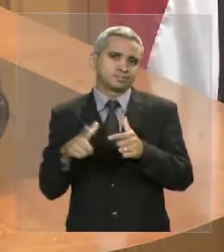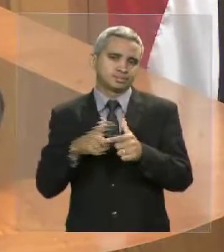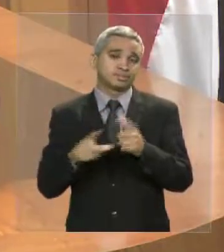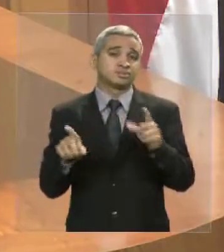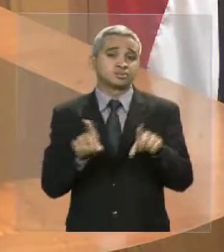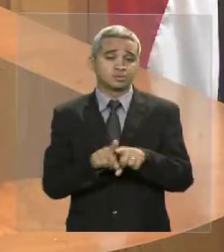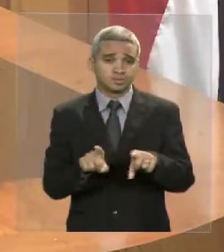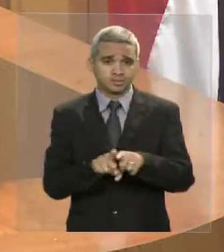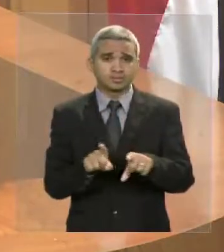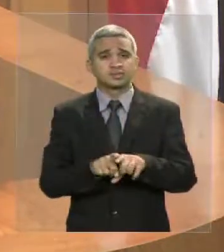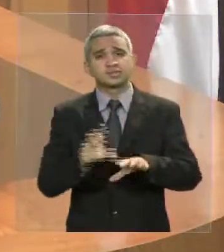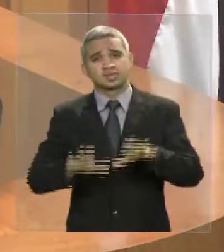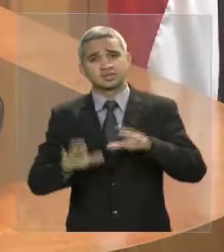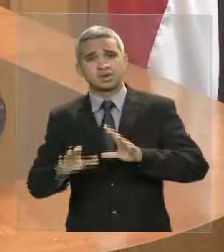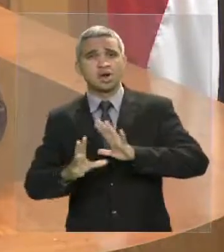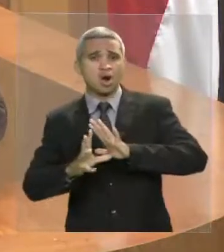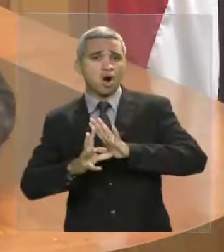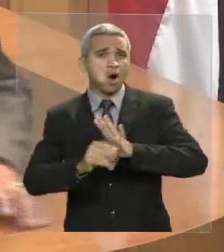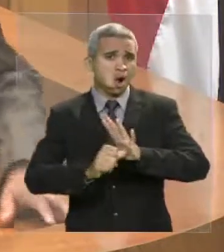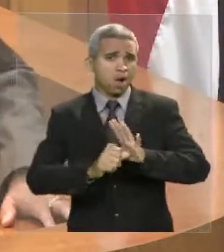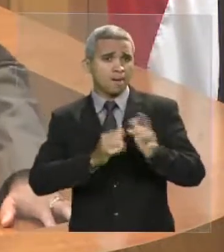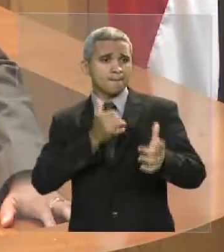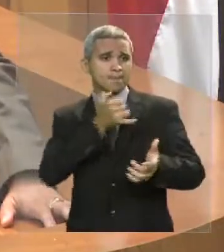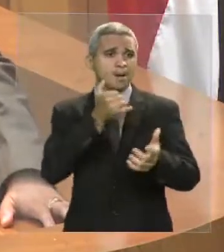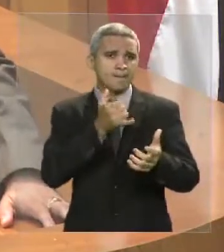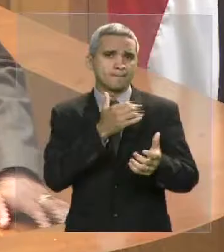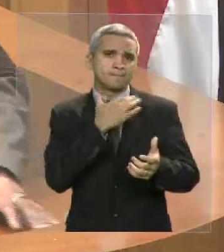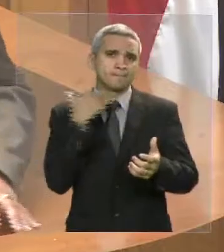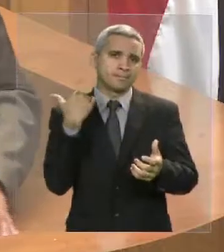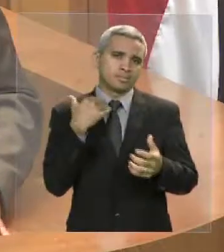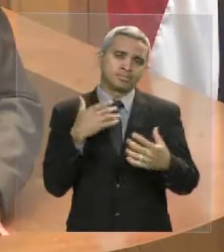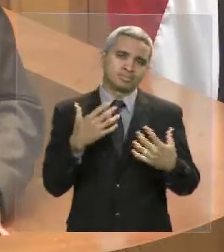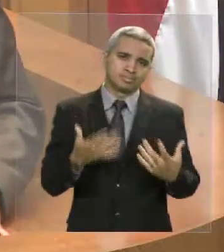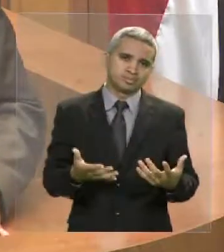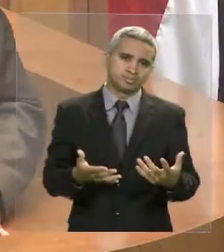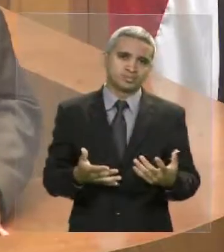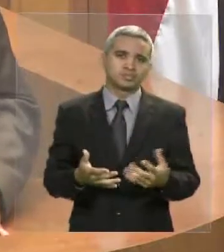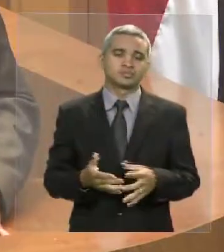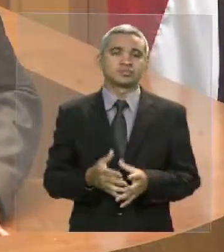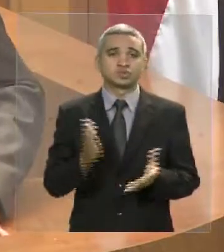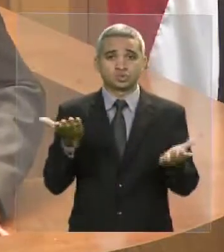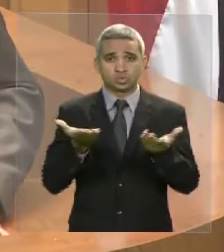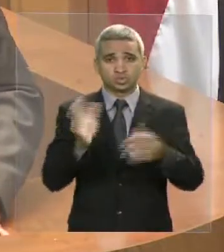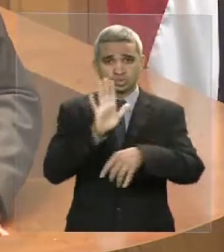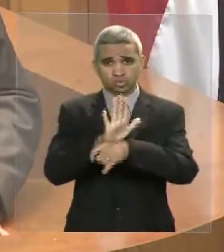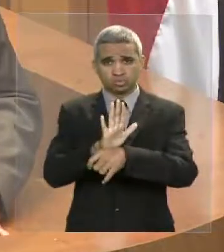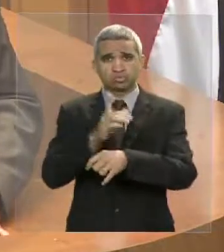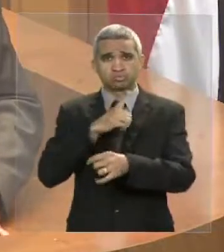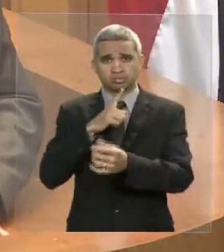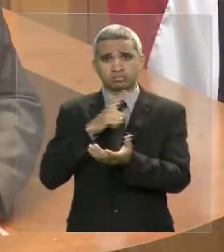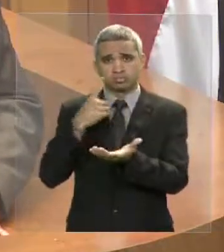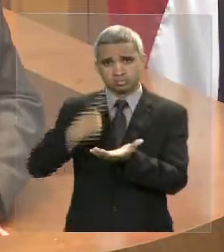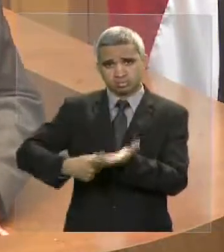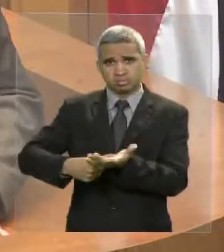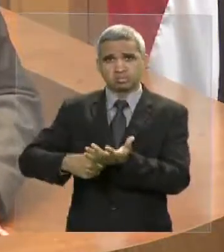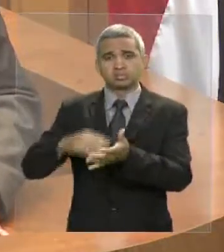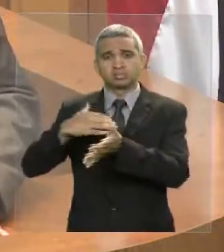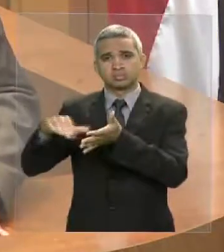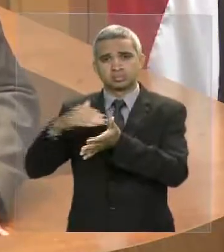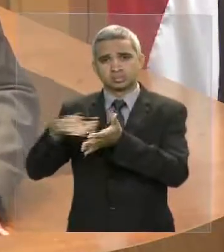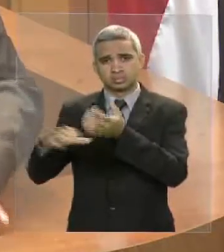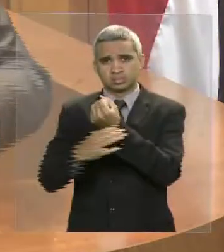E agora pela manhã, eu espero conversar com o secretário de Segurança, já tenho uma agenda marcada, perdoe-me, inclusive